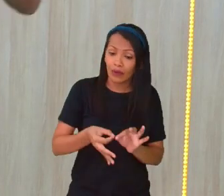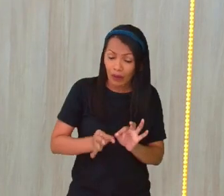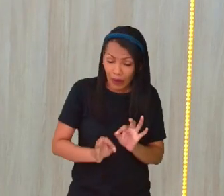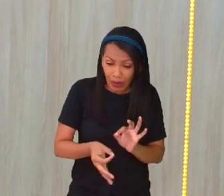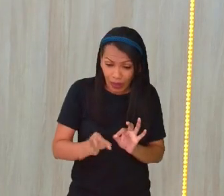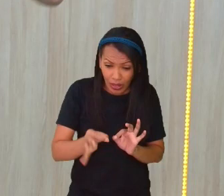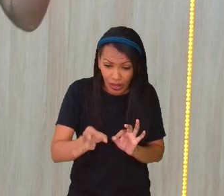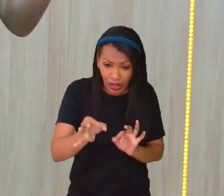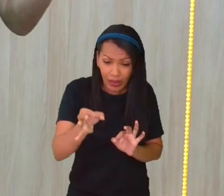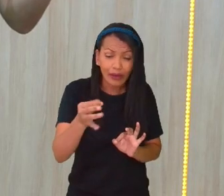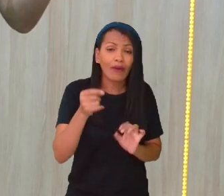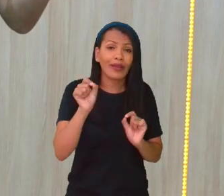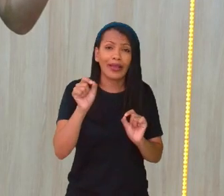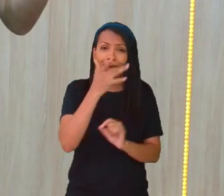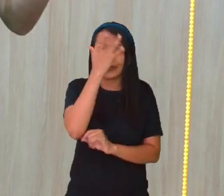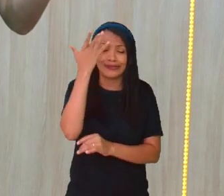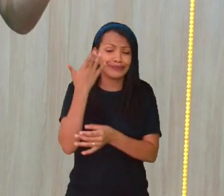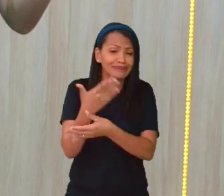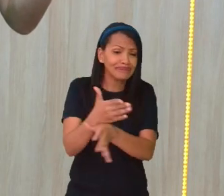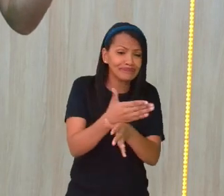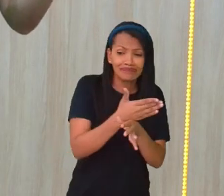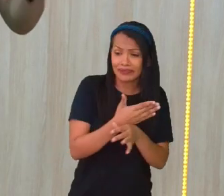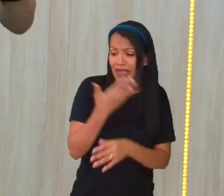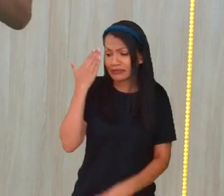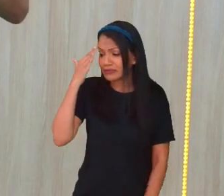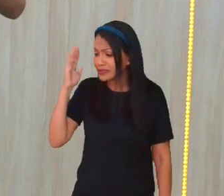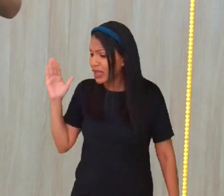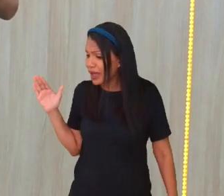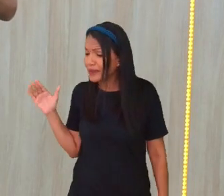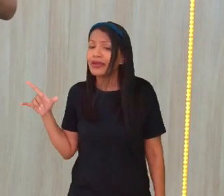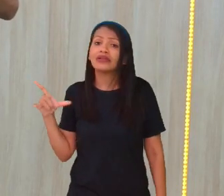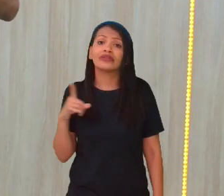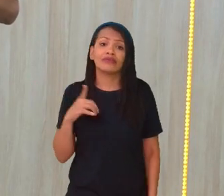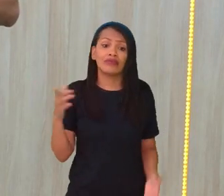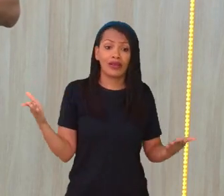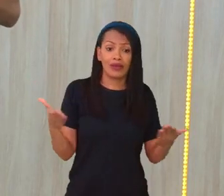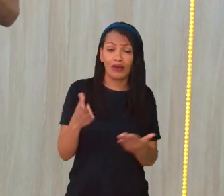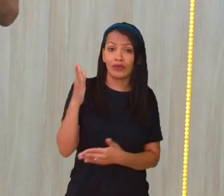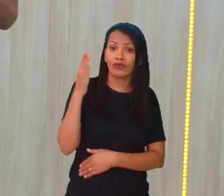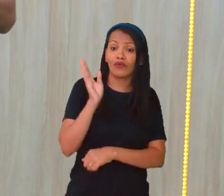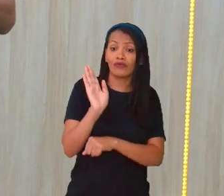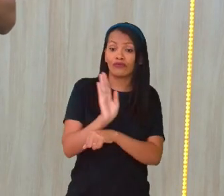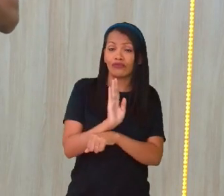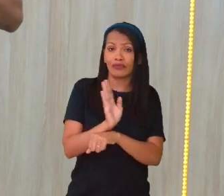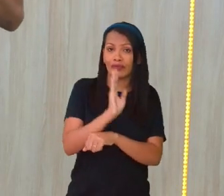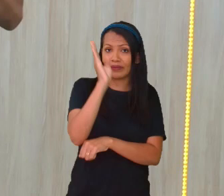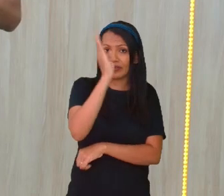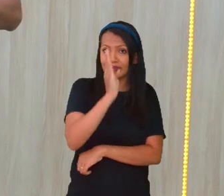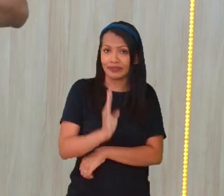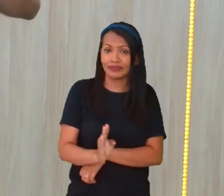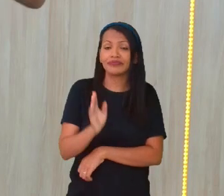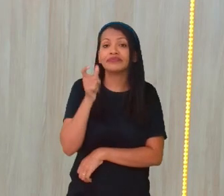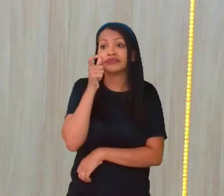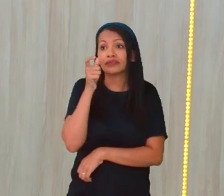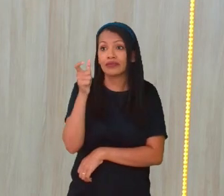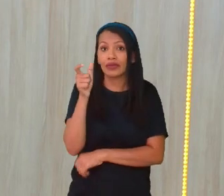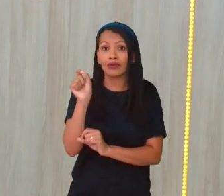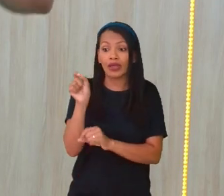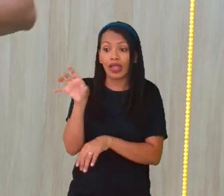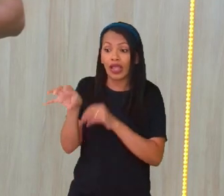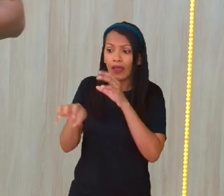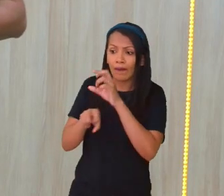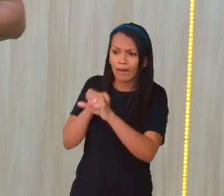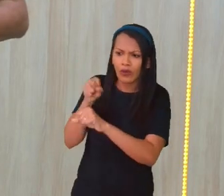mundo é um lugar perdido, onde ninguém sabe. Né? Teve agora um filme brasileiro interessantíssimo sobre uma mãe que vai à busca do